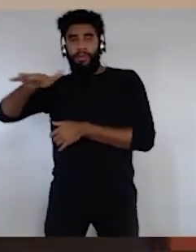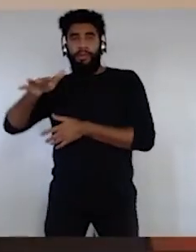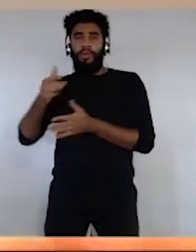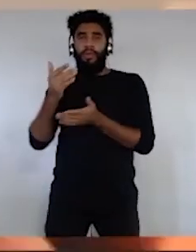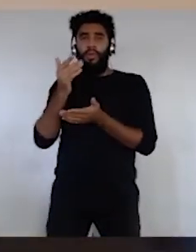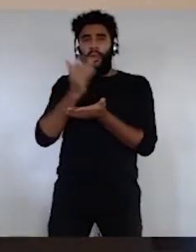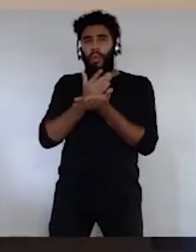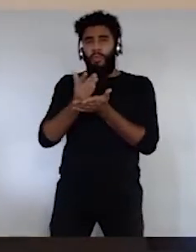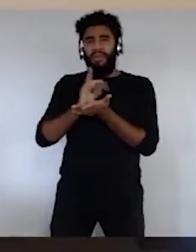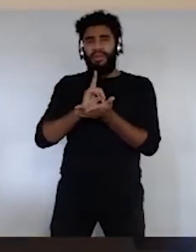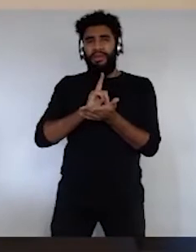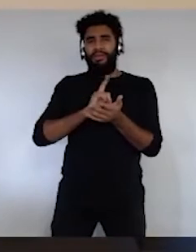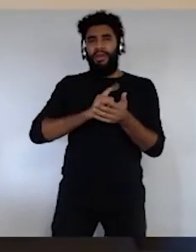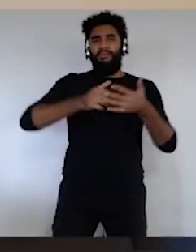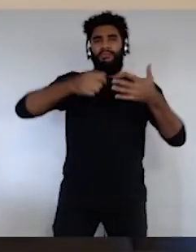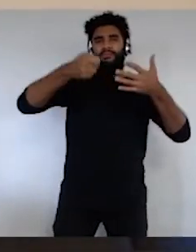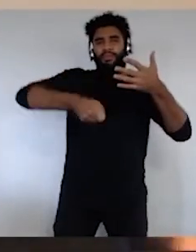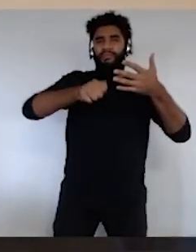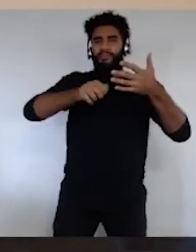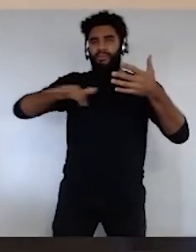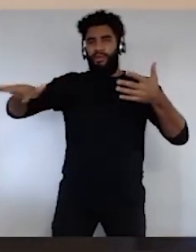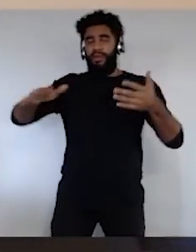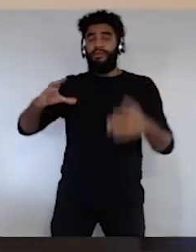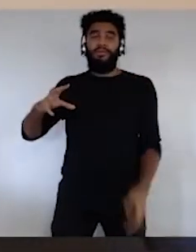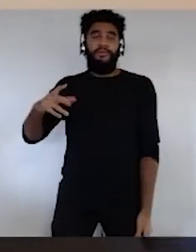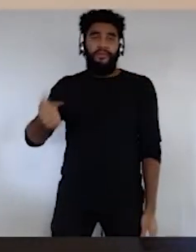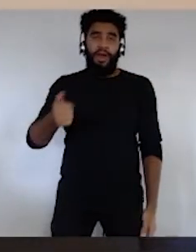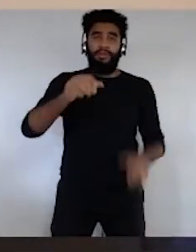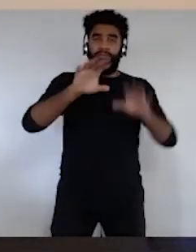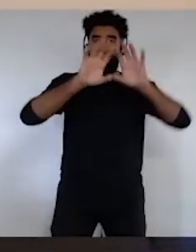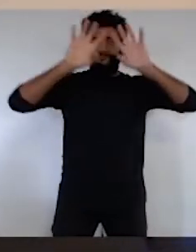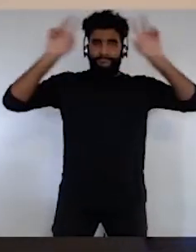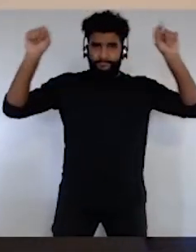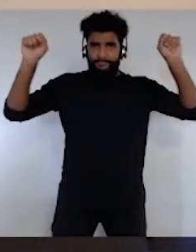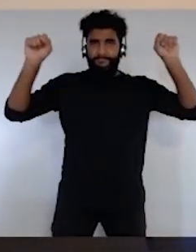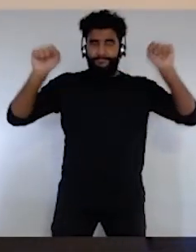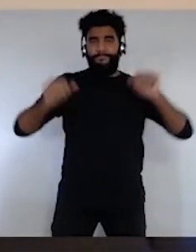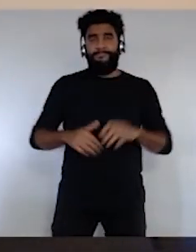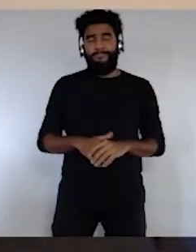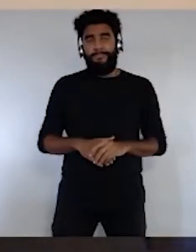tribunal. Quer dizer, isso não existe, né? Se for dividir por dia, aí vai dar quase 2.000 decisões por dia.